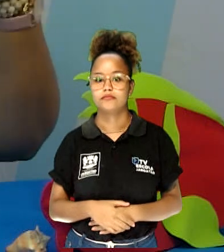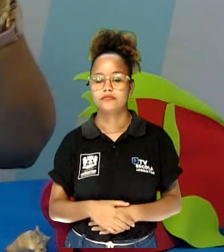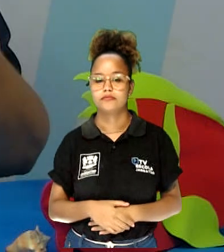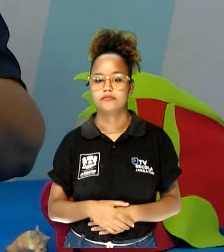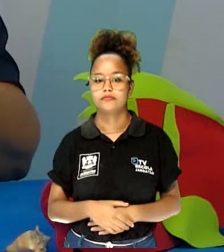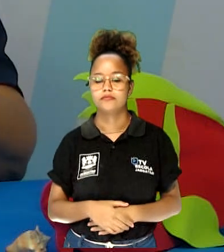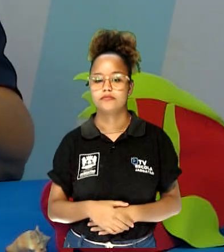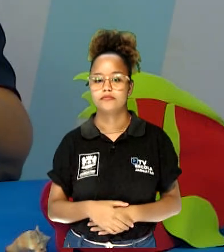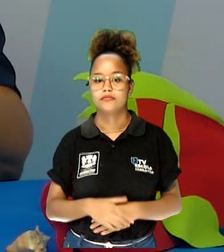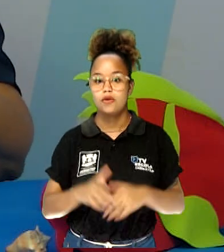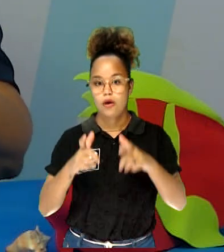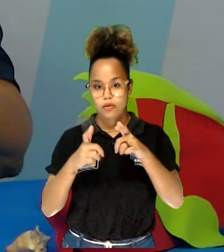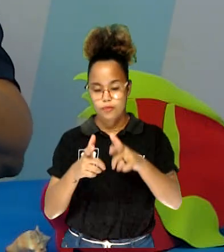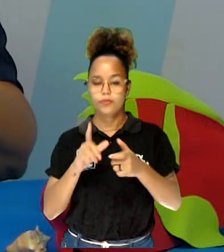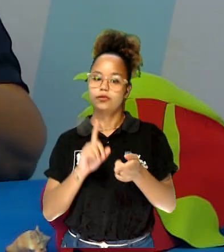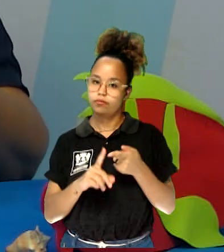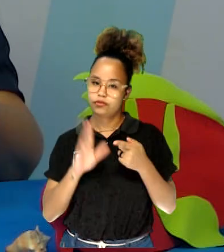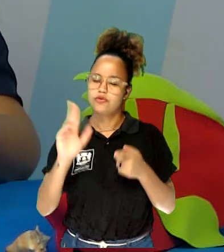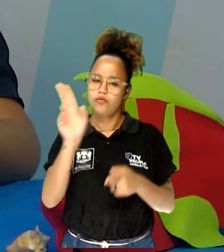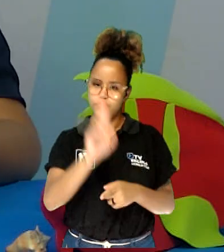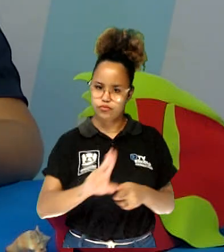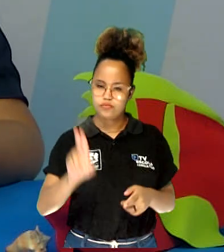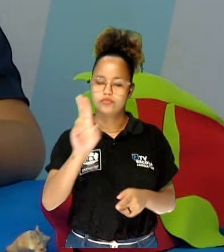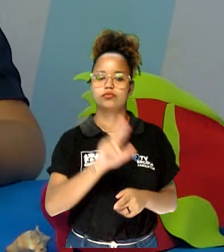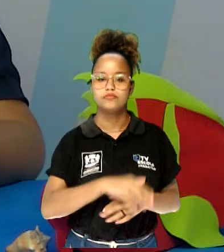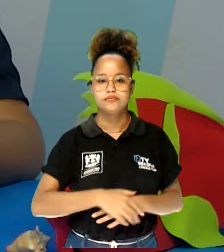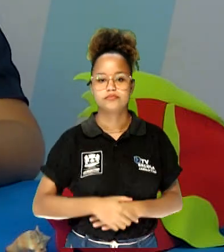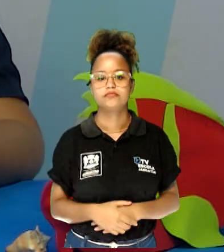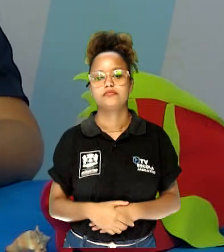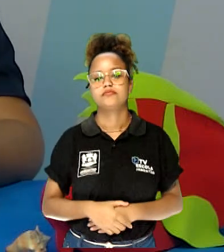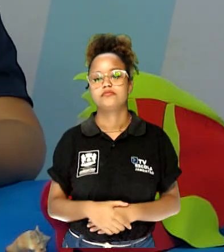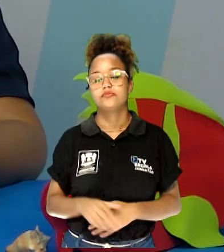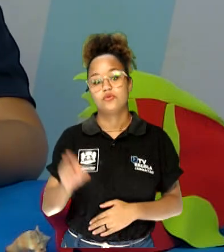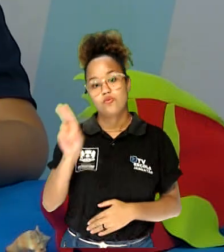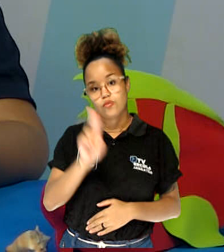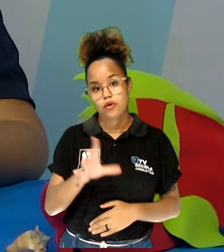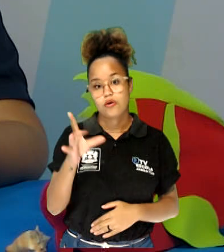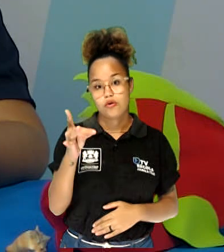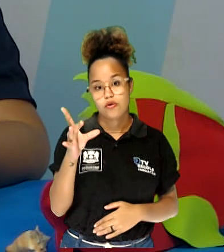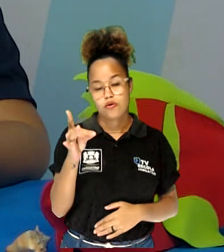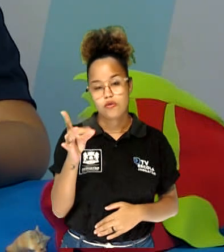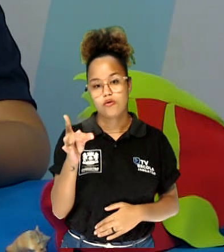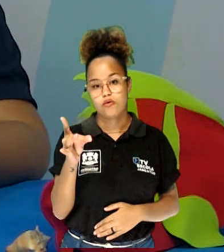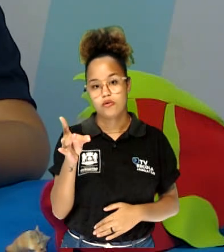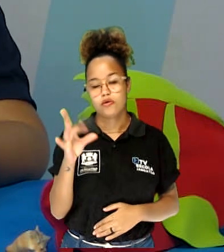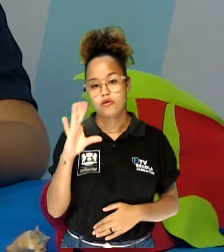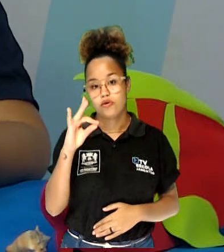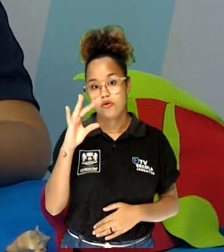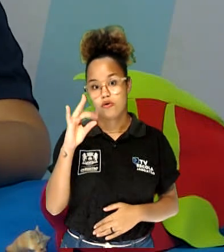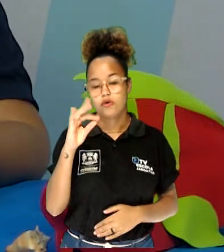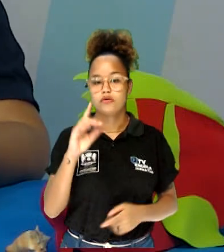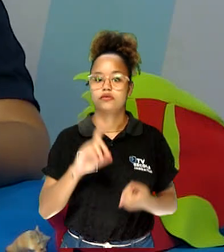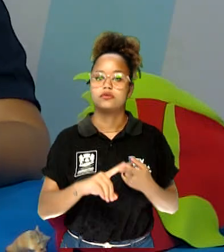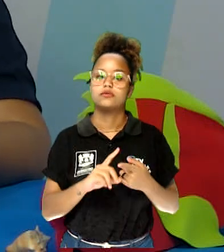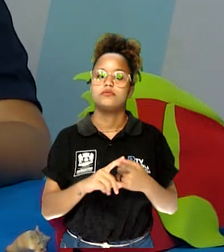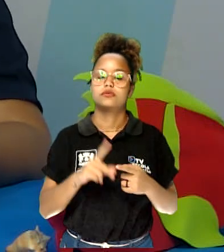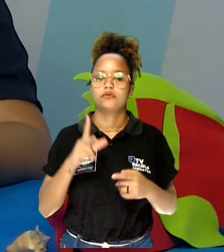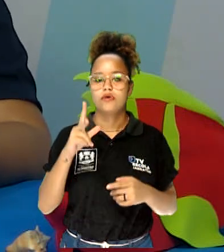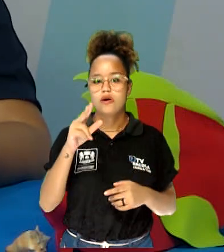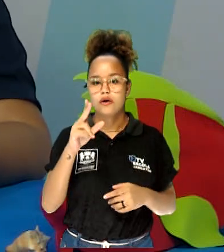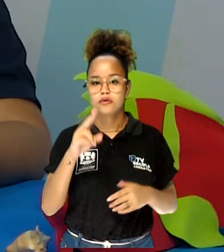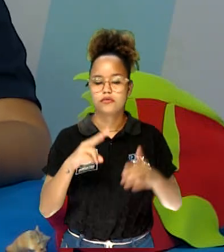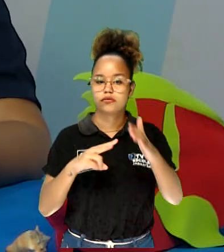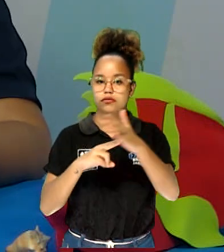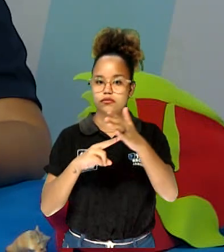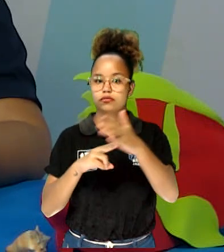essa semana todinha. Vou usar cola de papel, tesoura sem